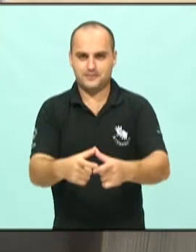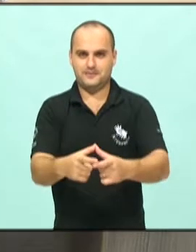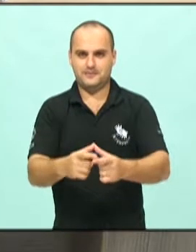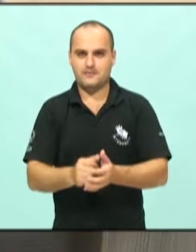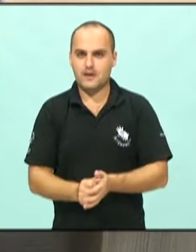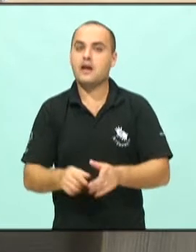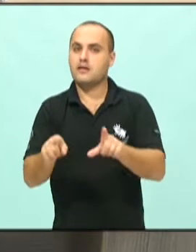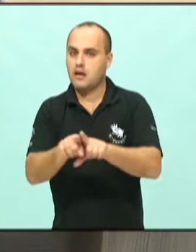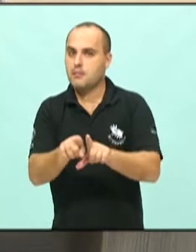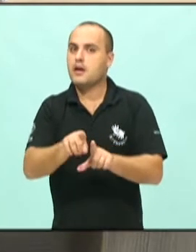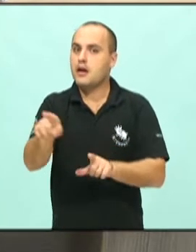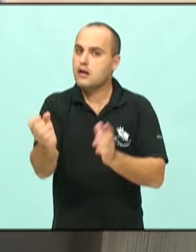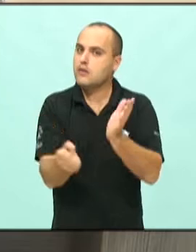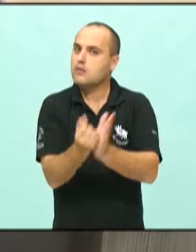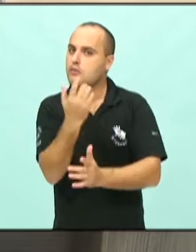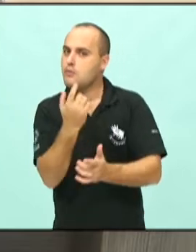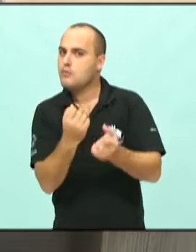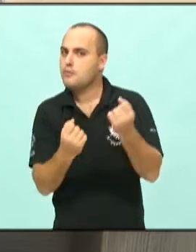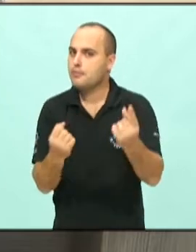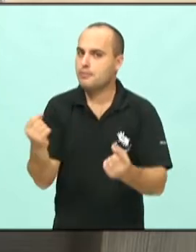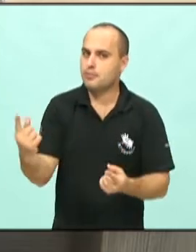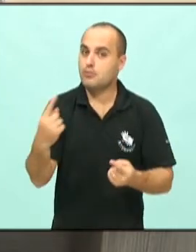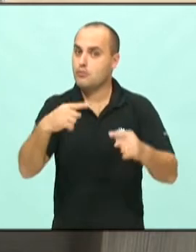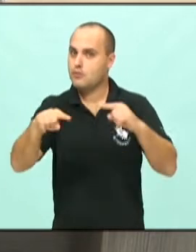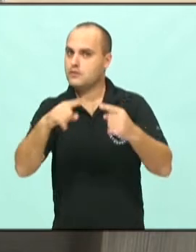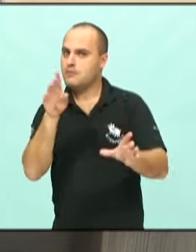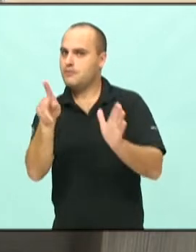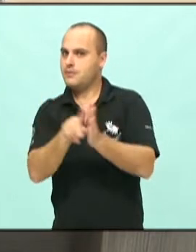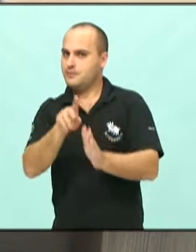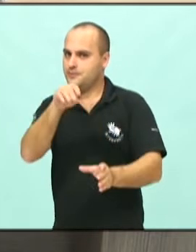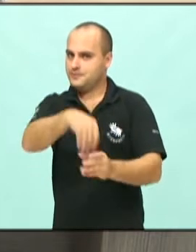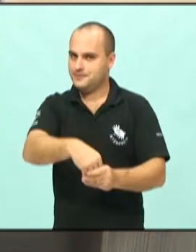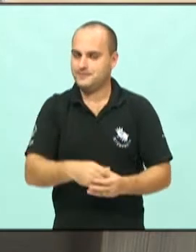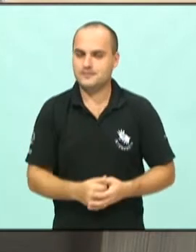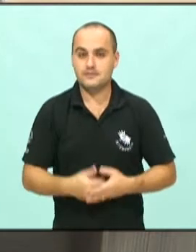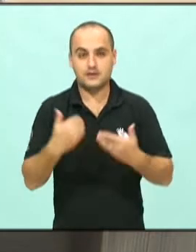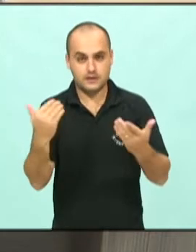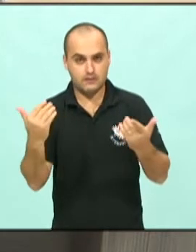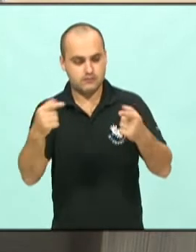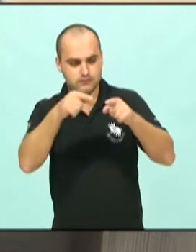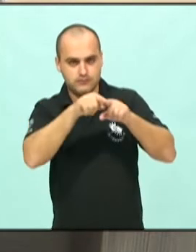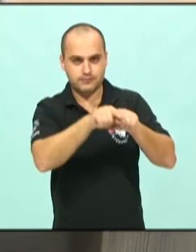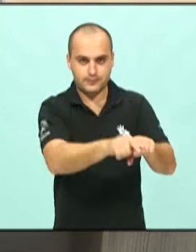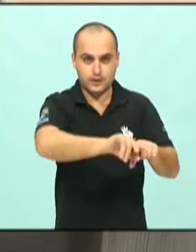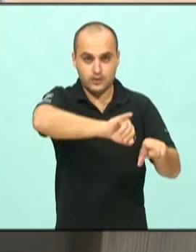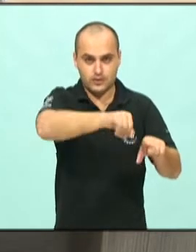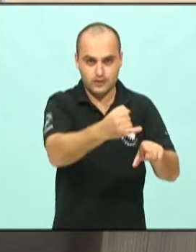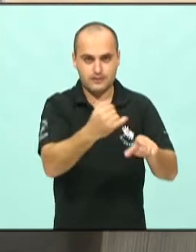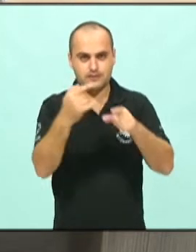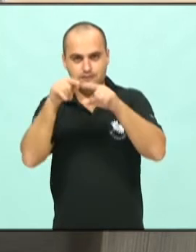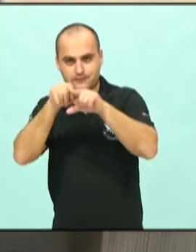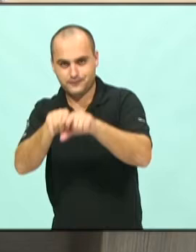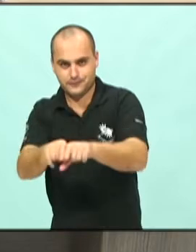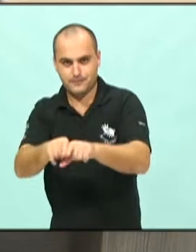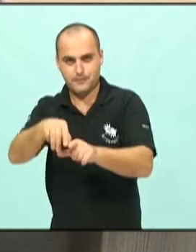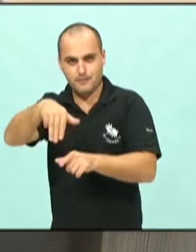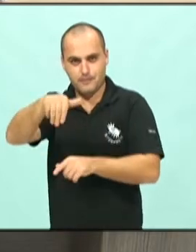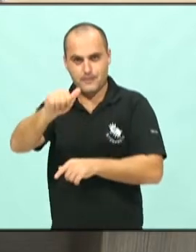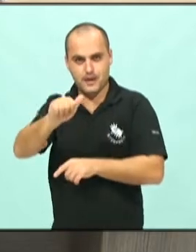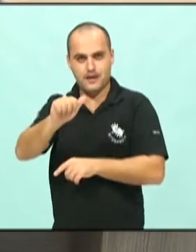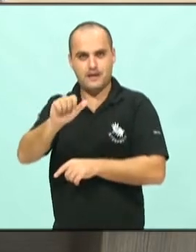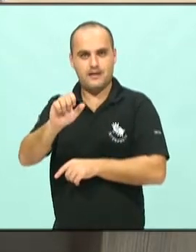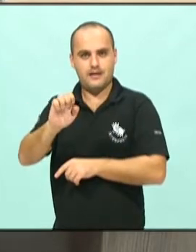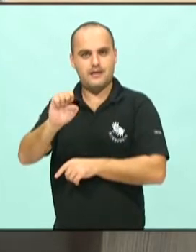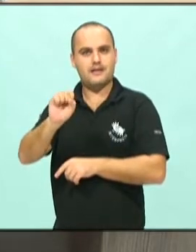também alguns arranjos para o disco. Então, parceria Café Maestro, J. Moraes foi assim, fundamental. Deram a identidade do trabalho, junto comigo, claro,